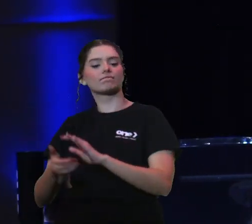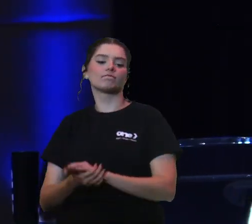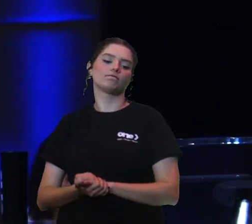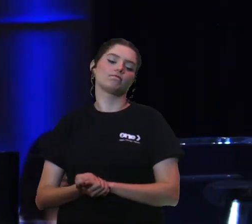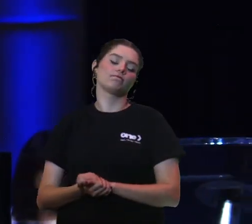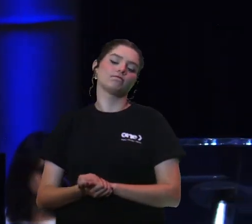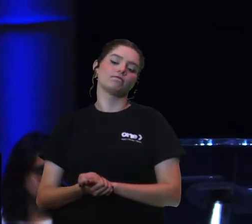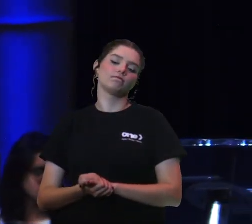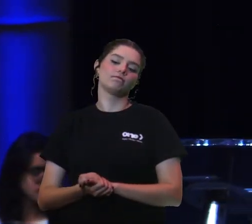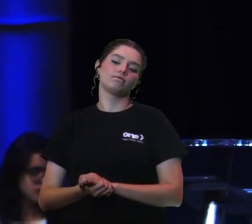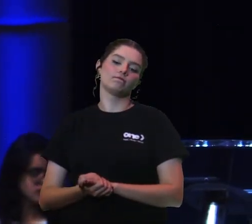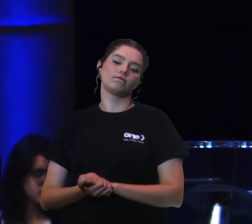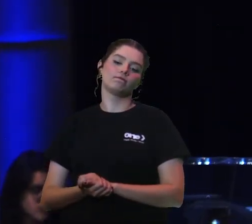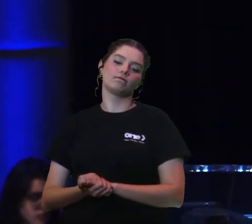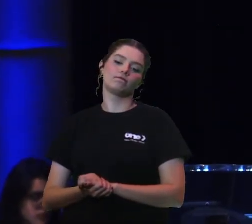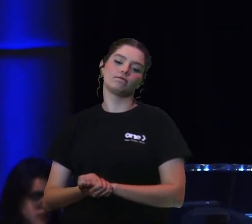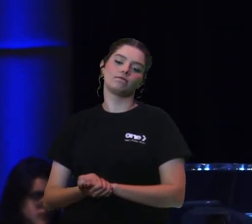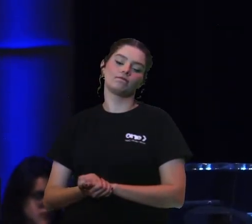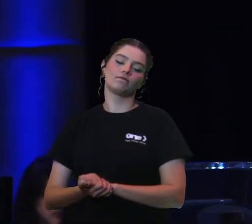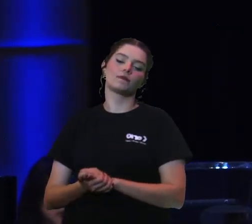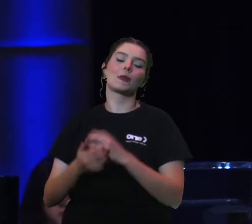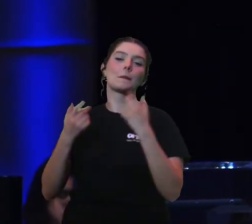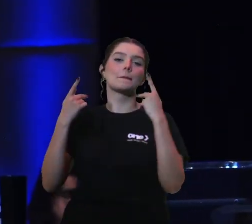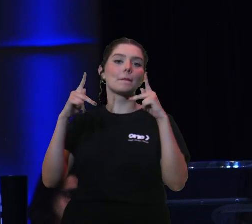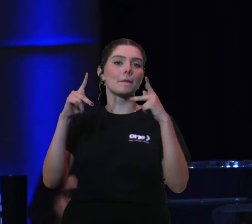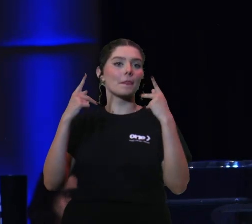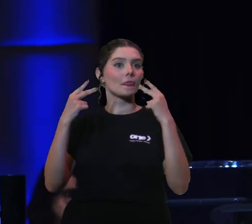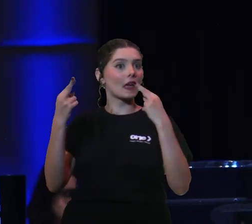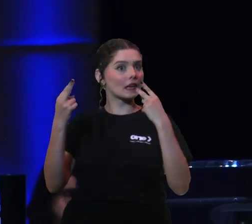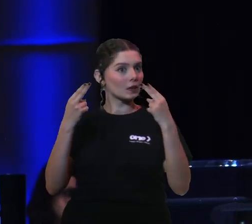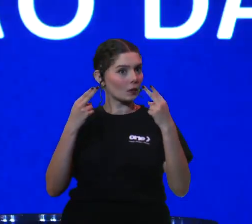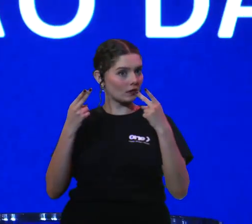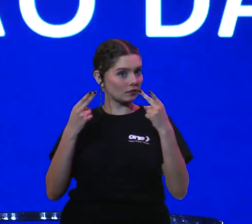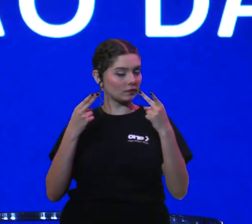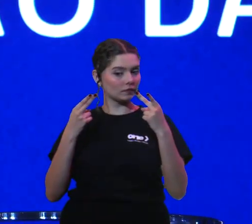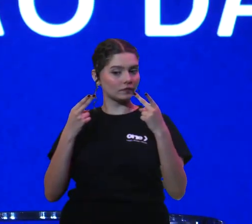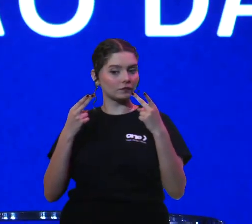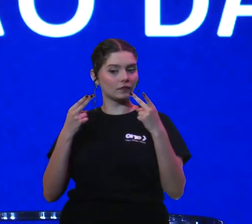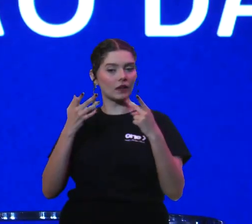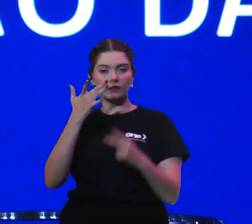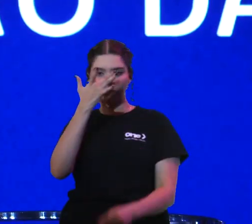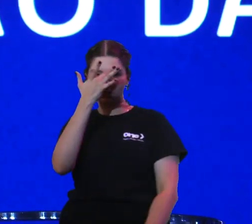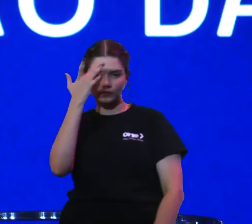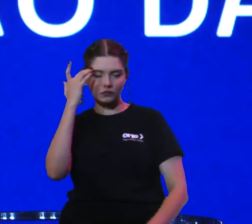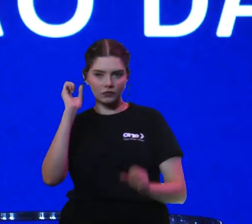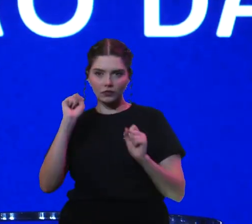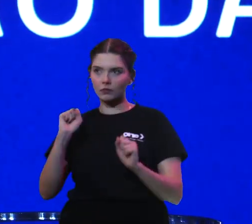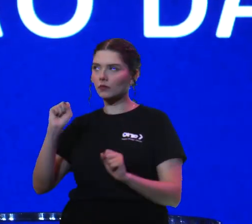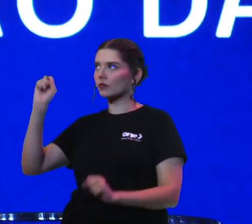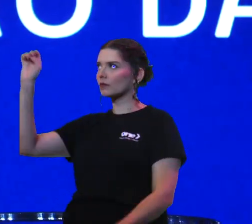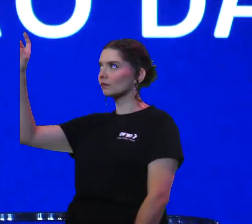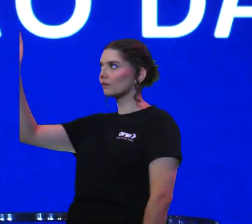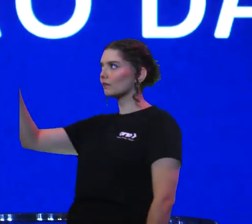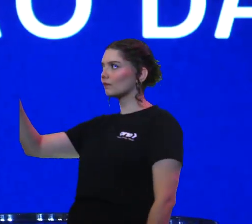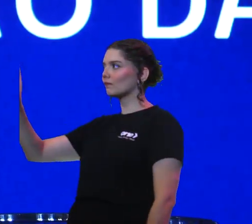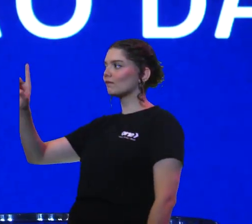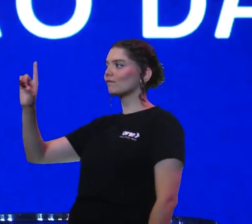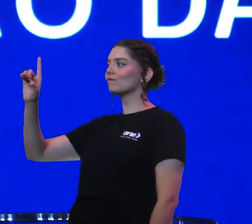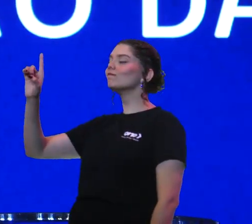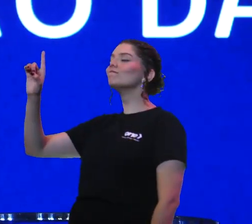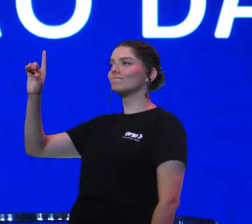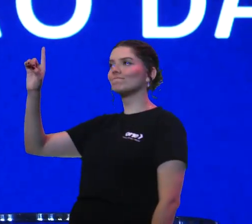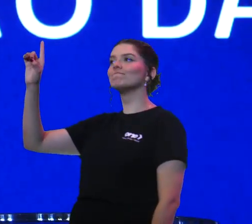A mensagem é a mesma para cada uma das igrejas do Apocalipse. Aqueles que têm ouvido, ouça o que o Espírito diz